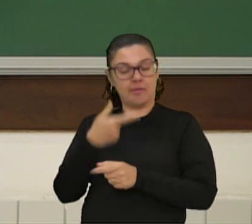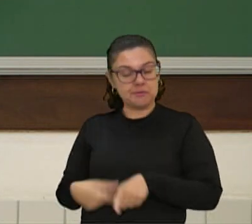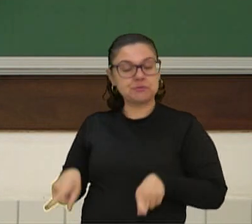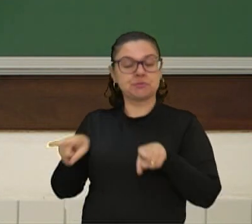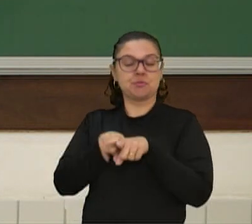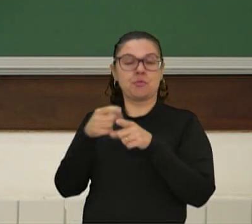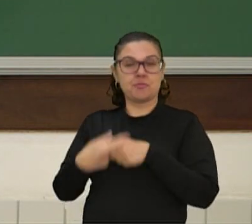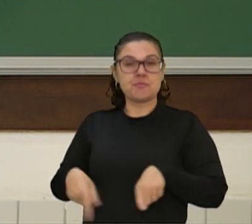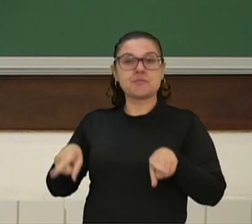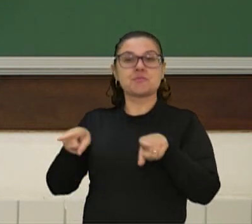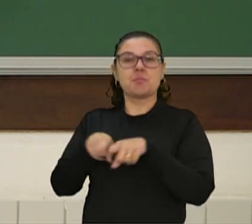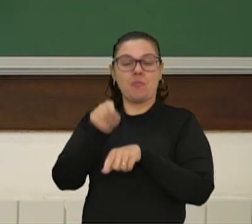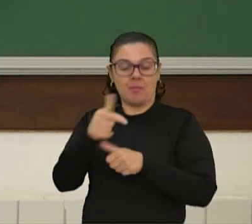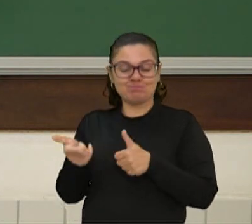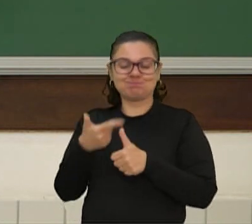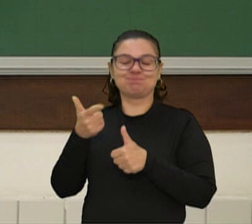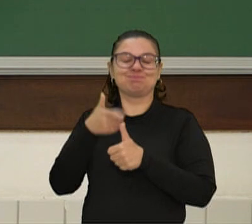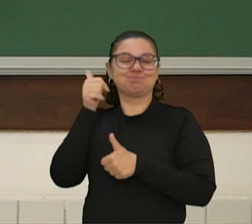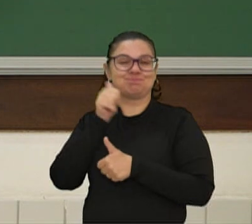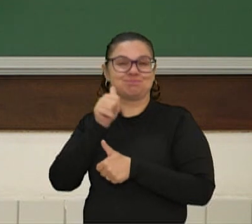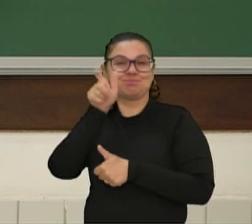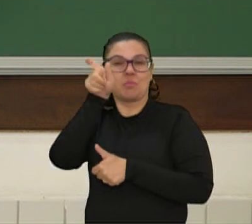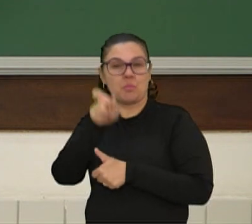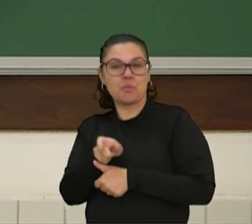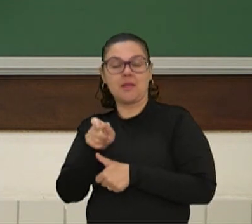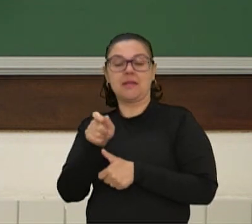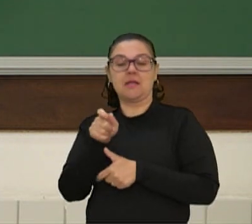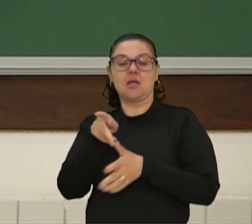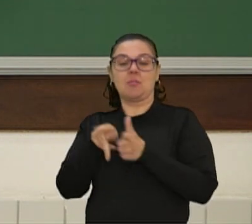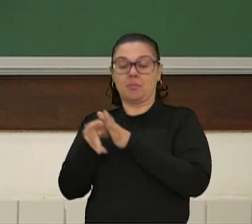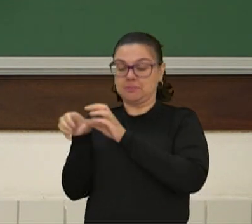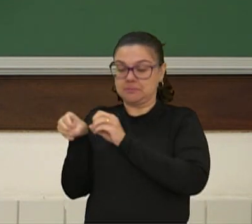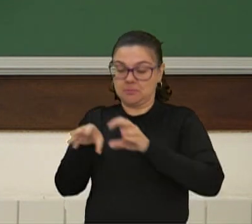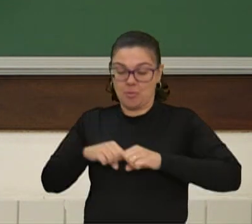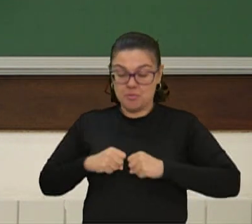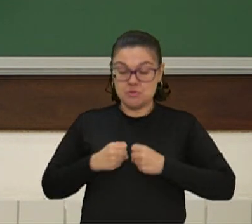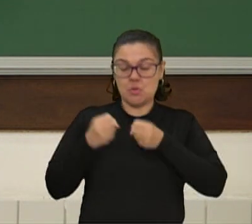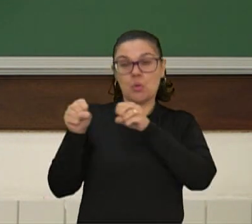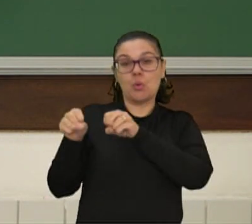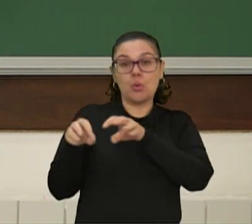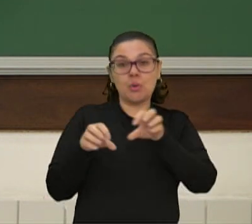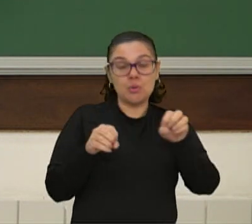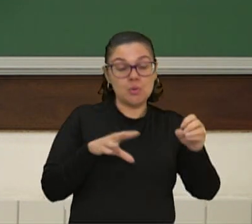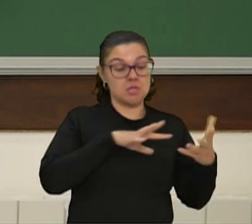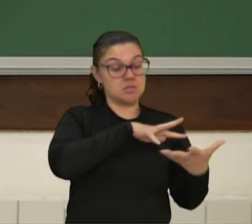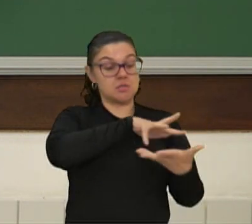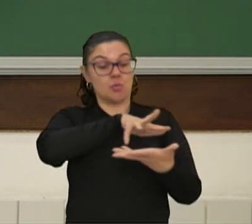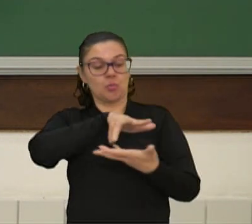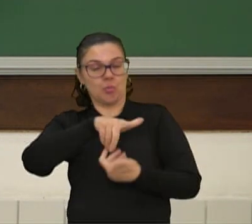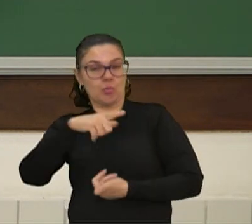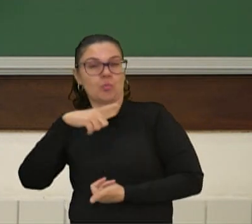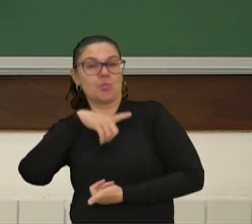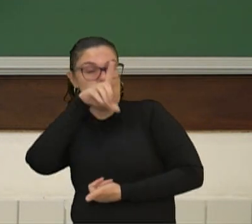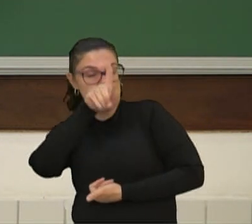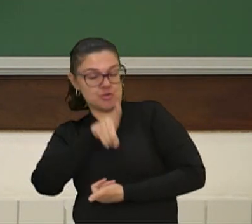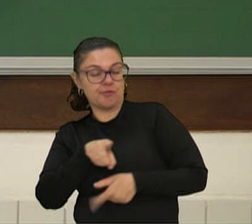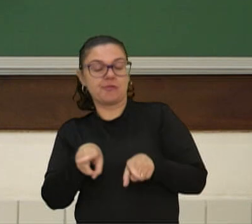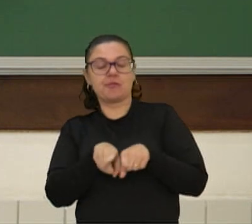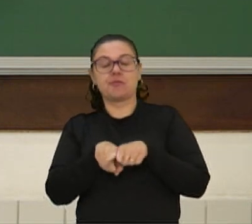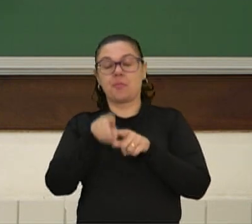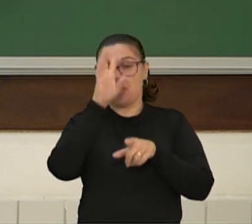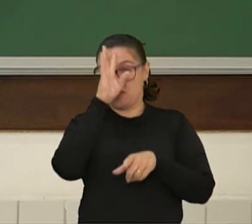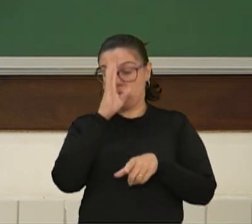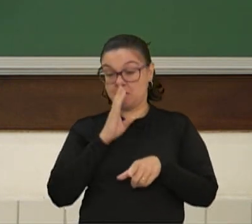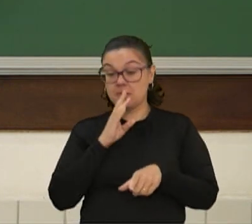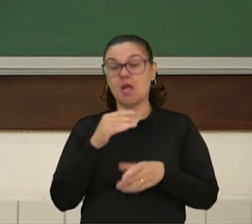nisso, numa campanha pela educação universal e gratuita, né? Essa que nós temos hoje